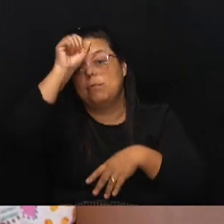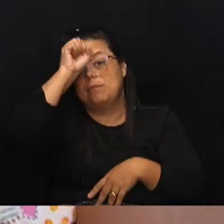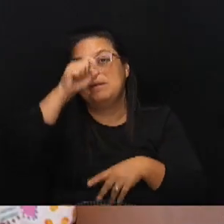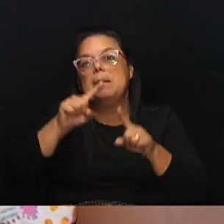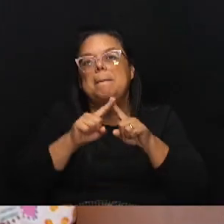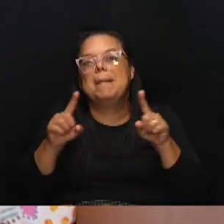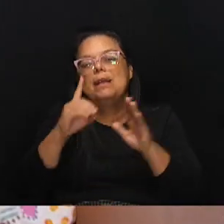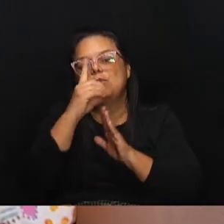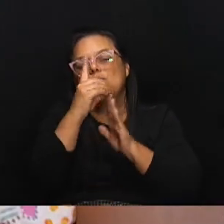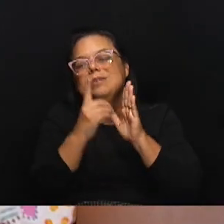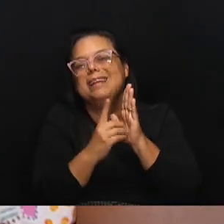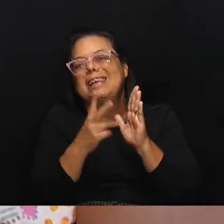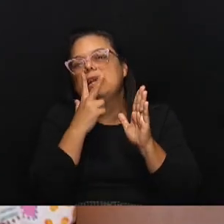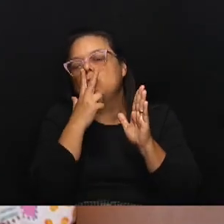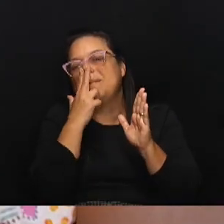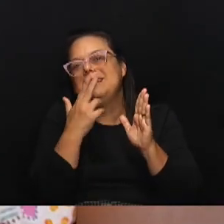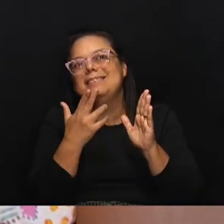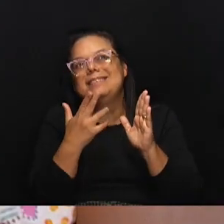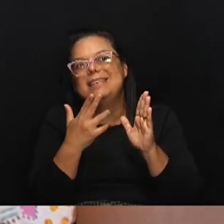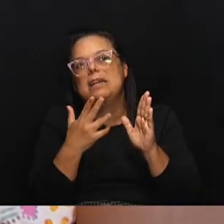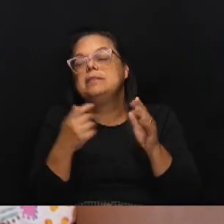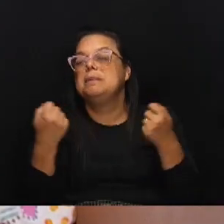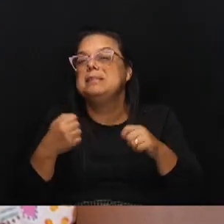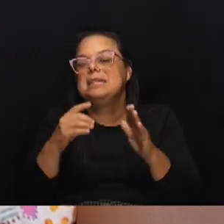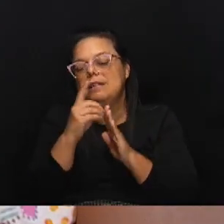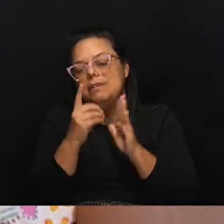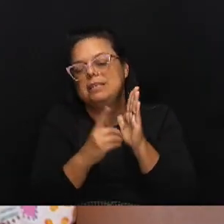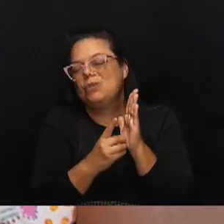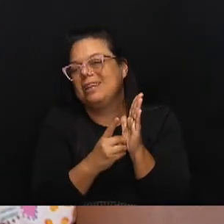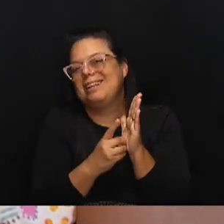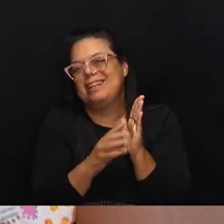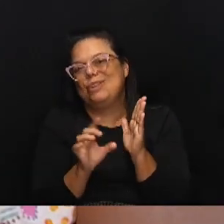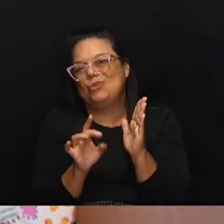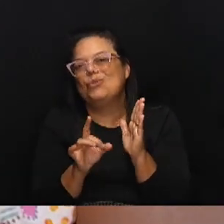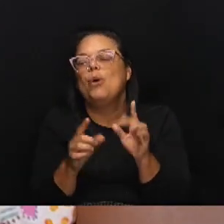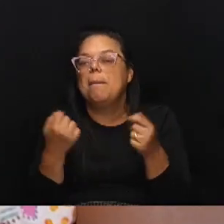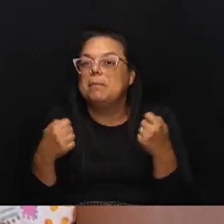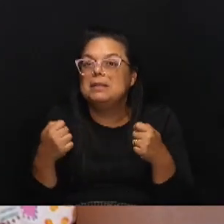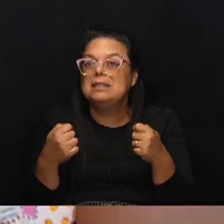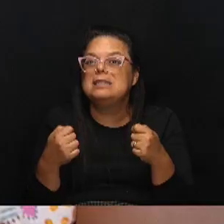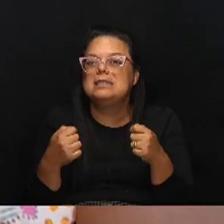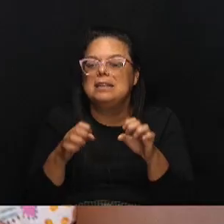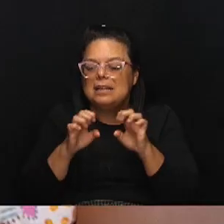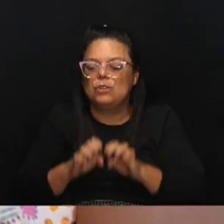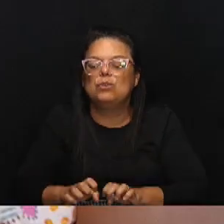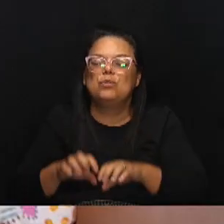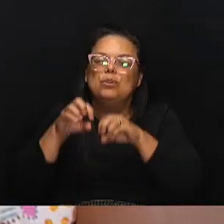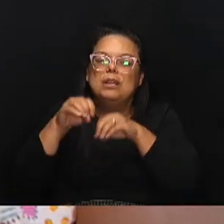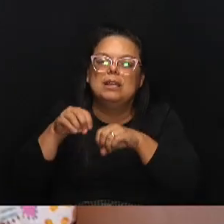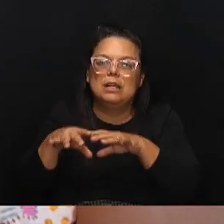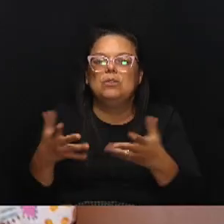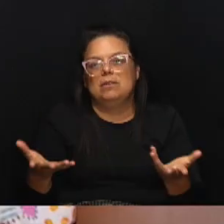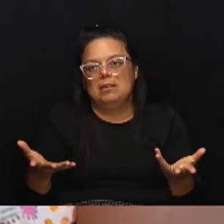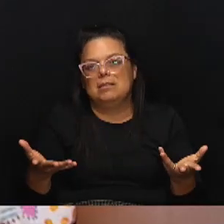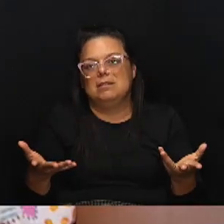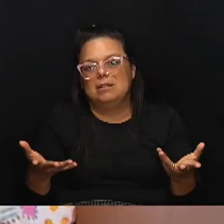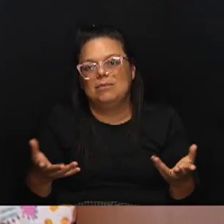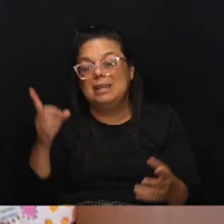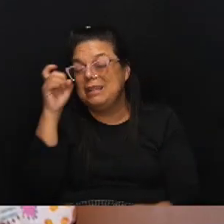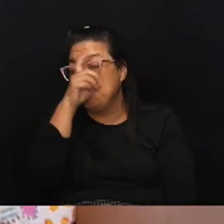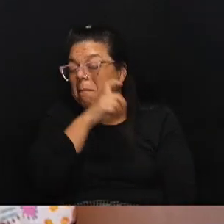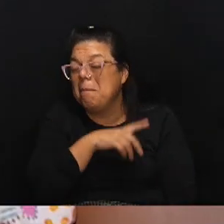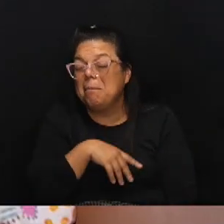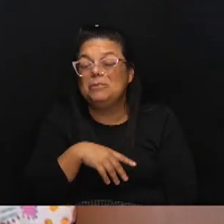anda muito, porque não basta você fazer o decreto, você tem que fazer as condições escolares, né? E educação é muito cara, sempre foi, e demora muito para